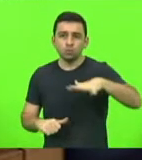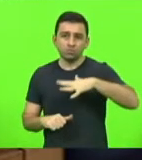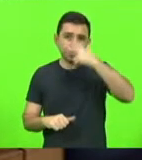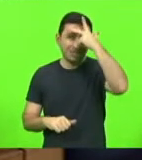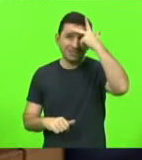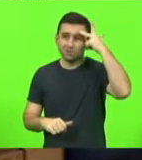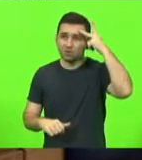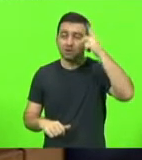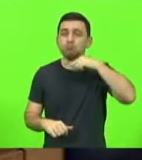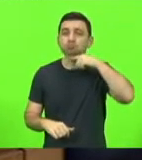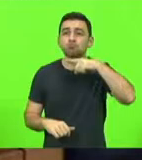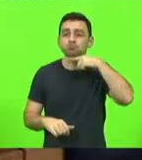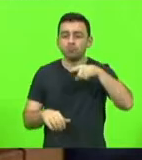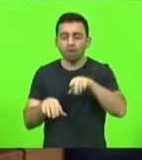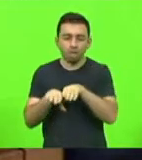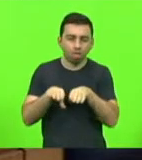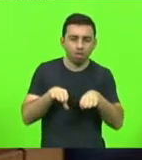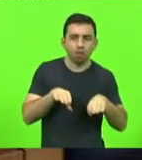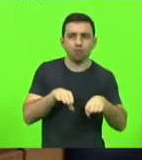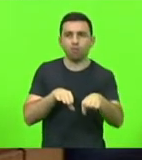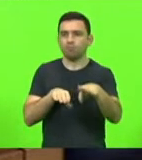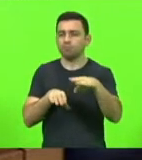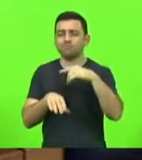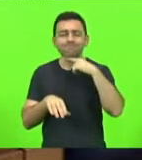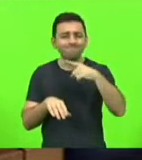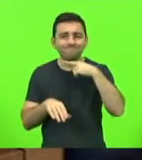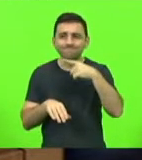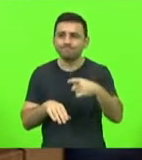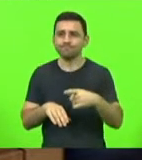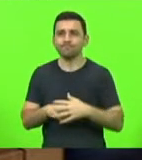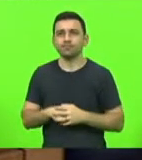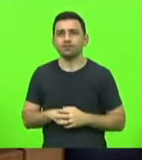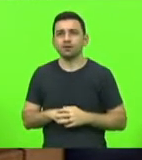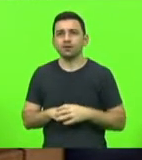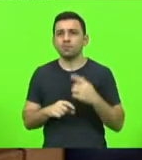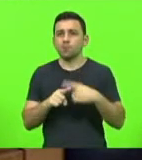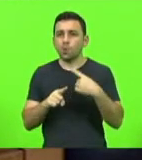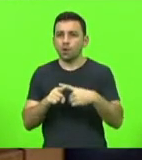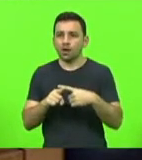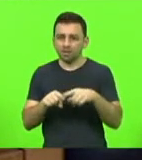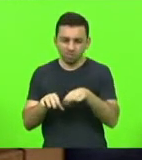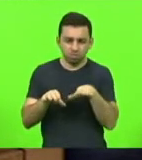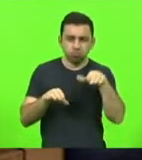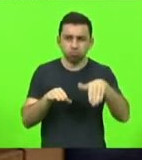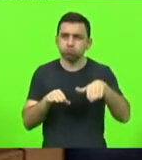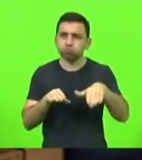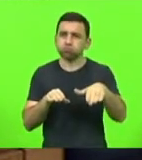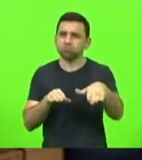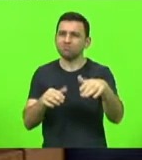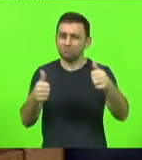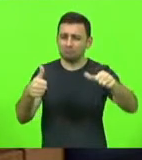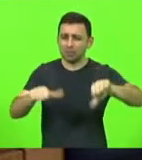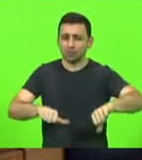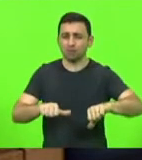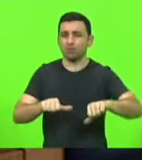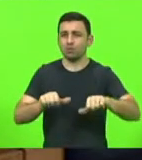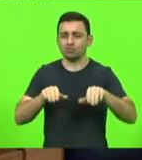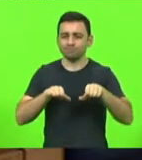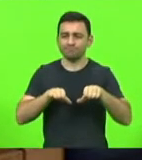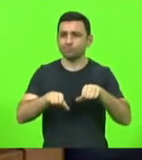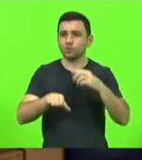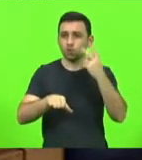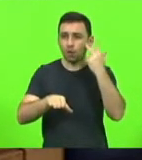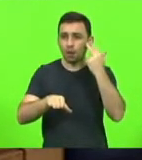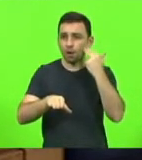pelo acostamento andar, nem pelo acostamento, porque o acostamento está tão ruim como está a